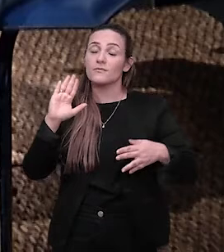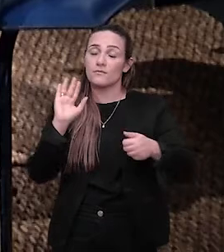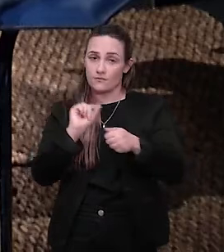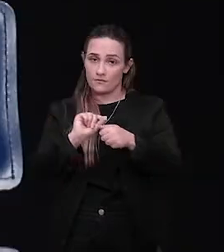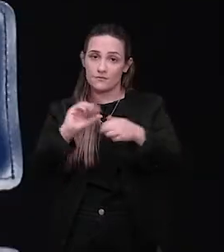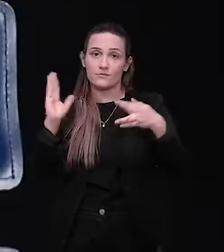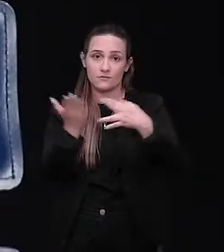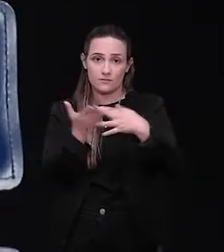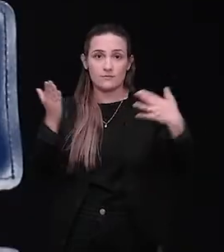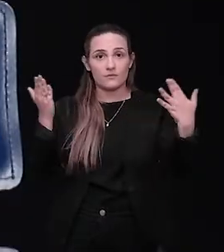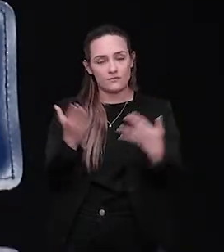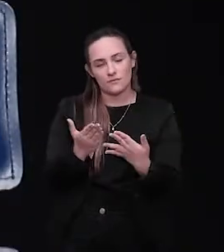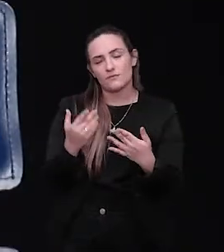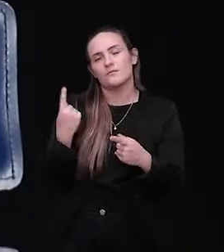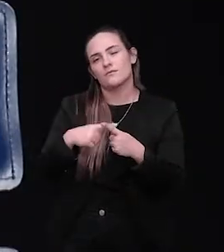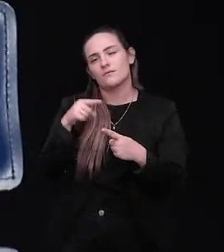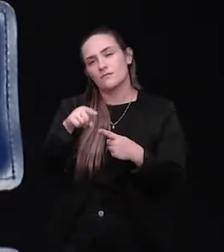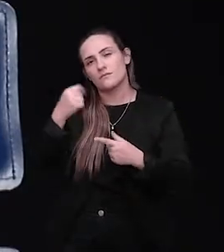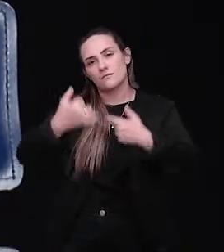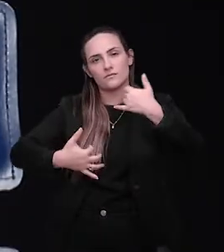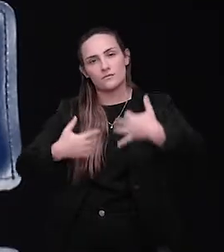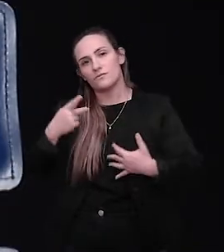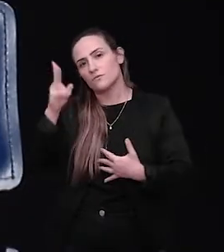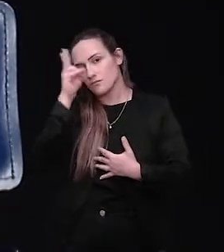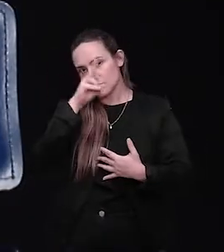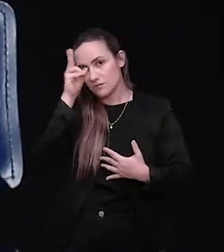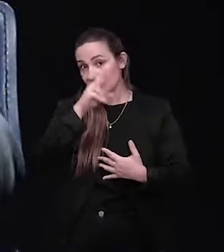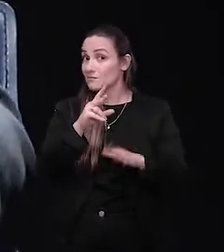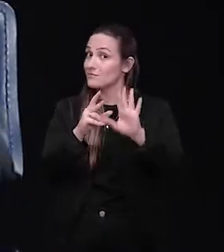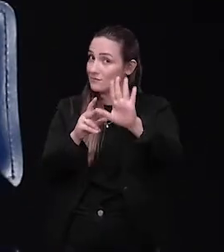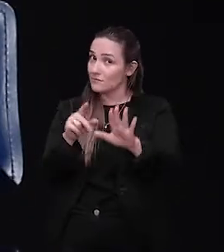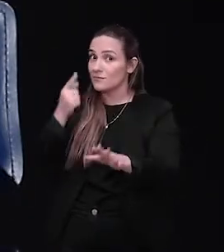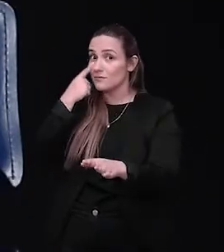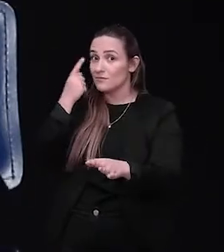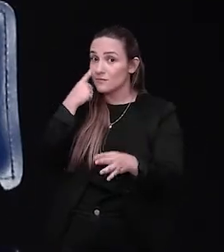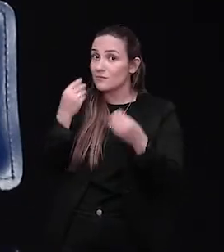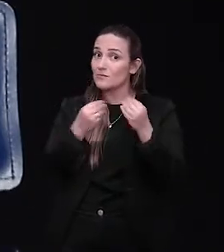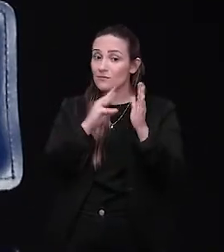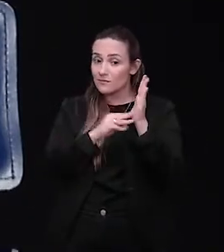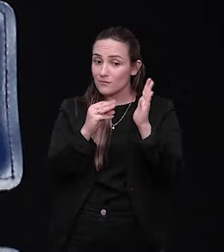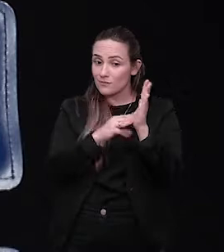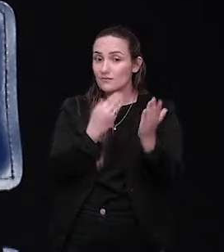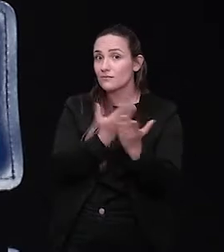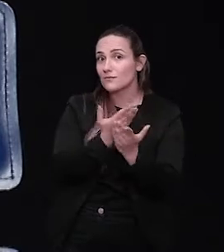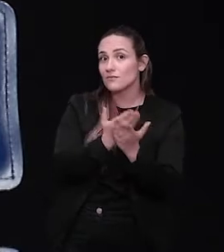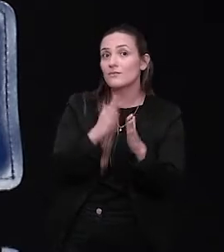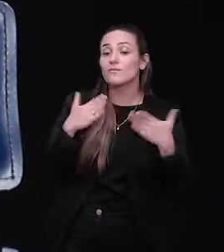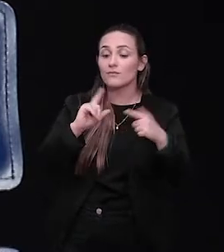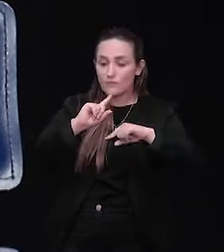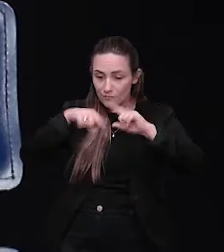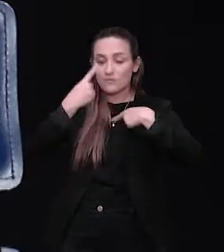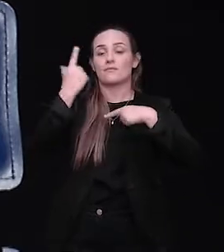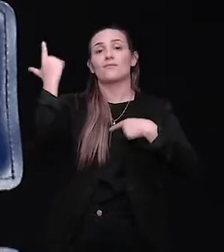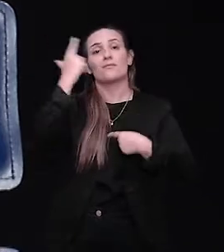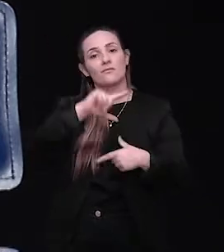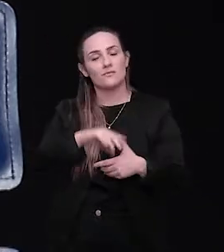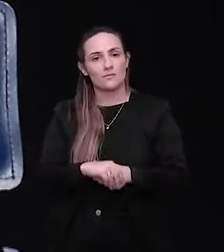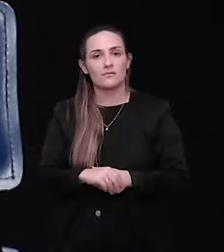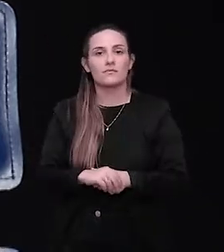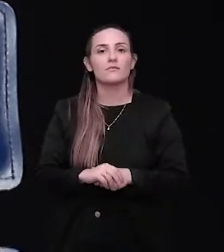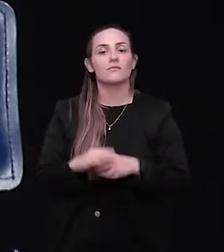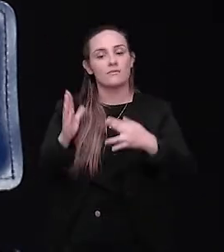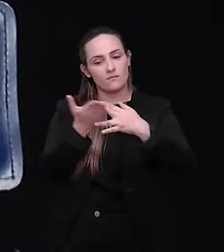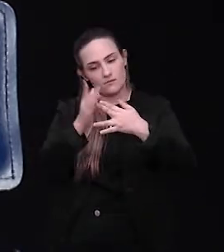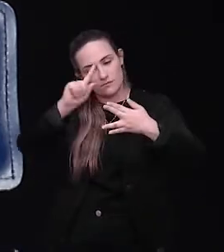Vamos fazer o seguinte, o pessoal está me acenando, vamos fazer um breve intervalo, essa primeira parte um pouco da história, né? Eu espero que você tenha aprendido, né, do método